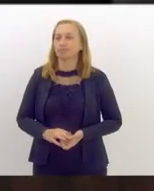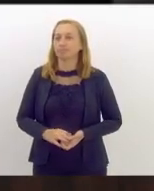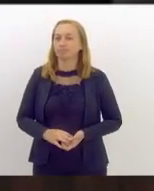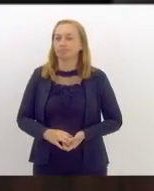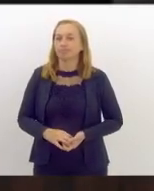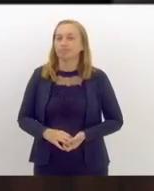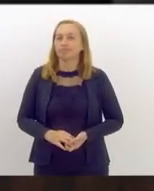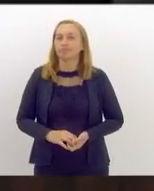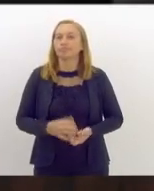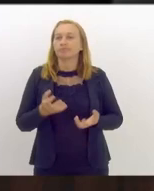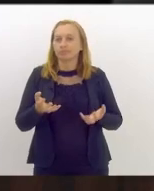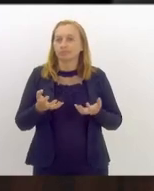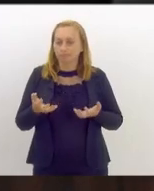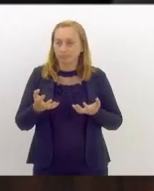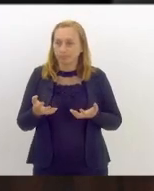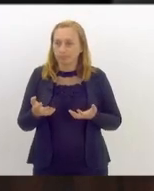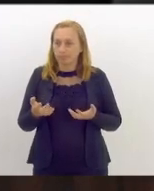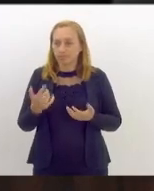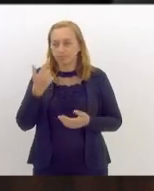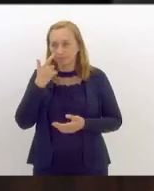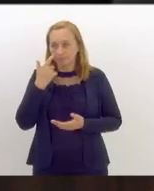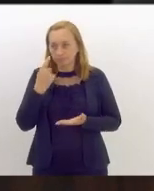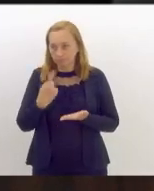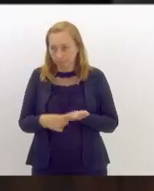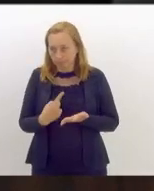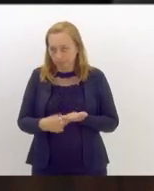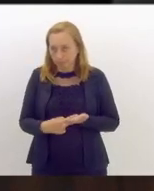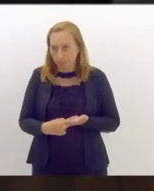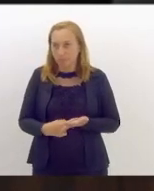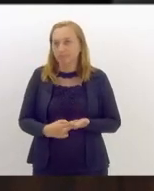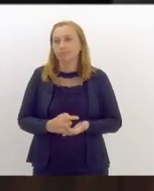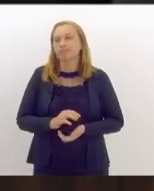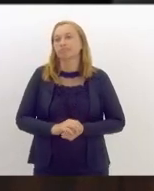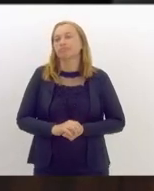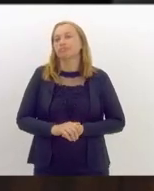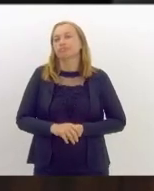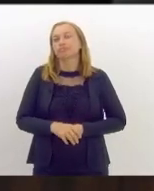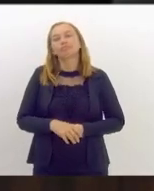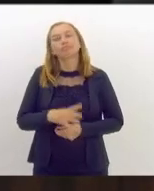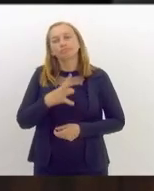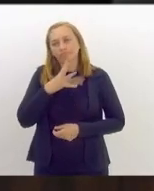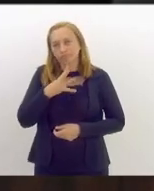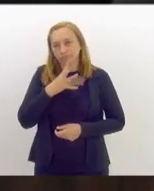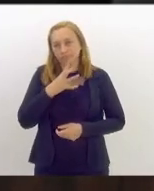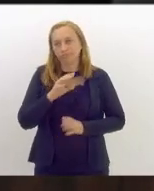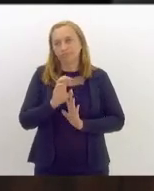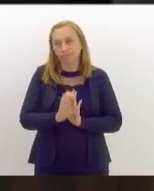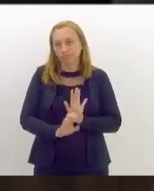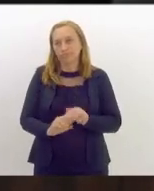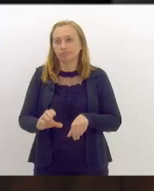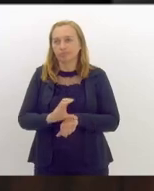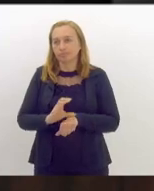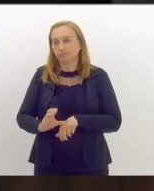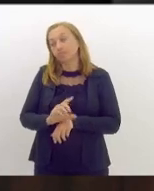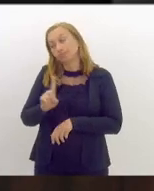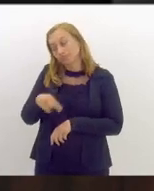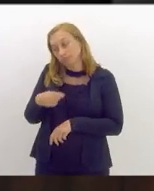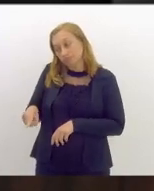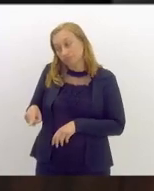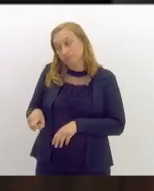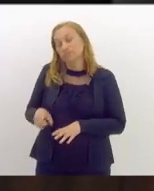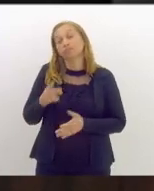eu quero tentar mediar aqui um acordo pelo que a gente conhece a emenda constitucional vai ser rejeitada